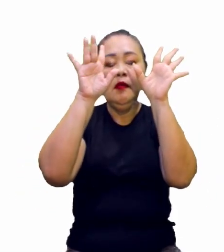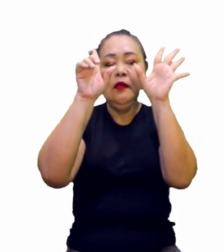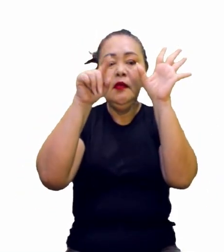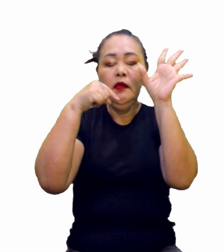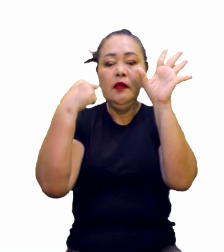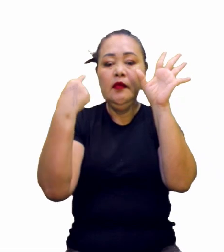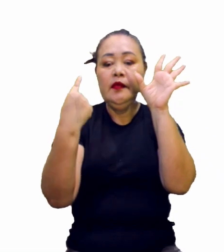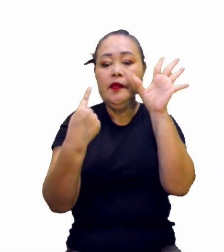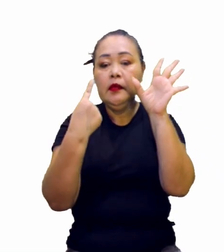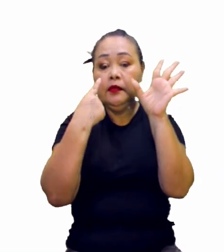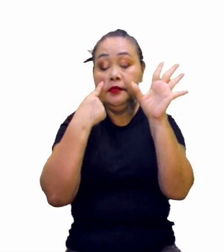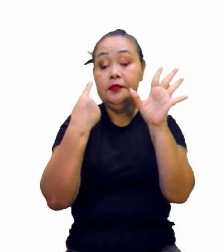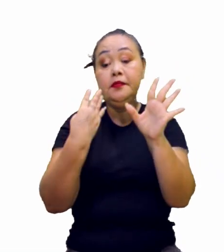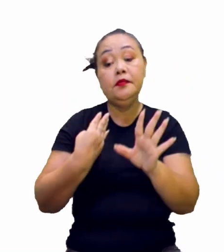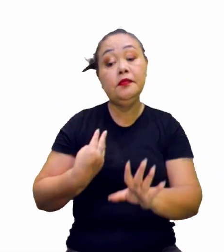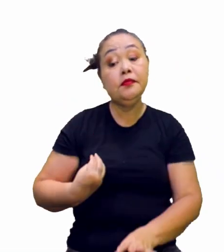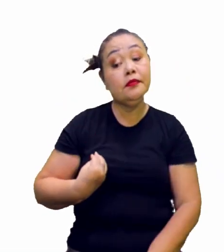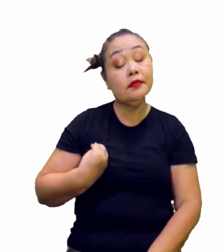um bioma bem